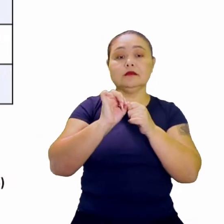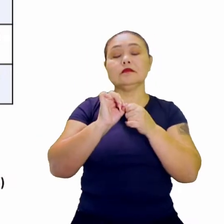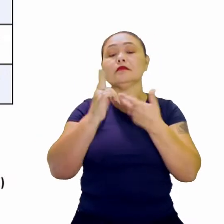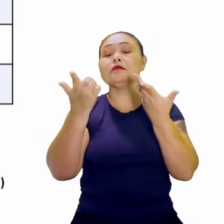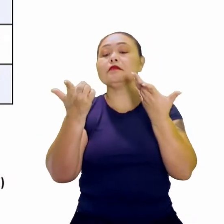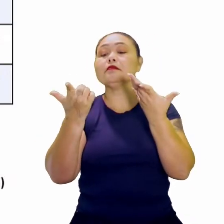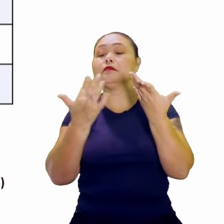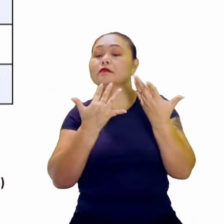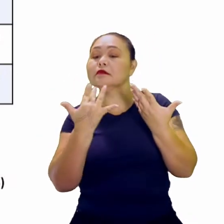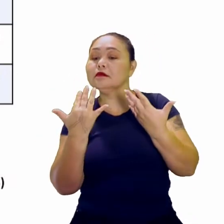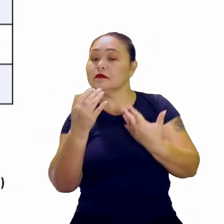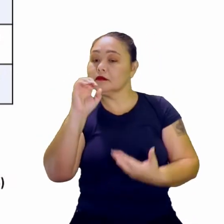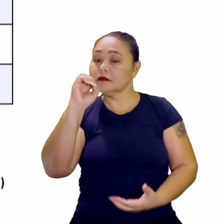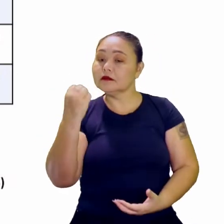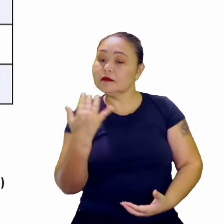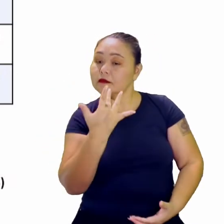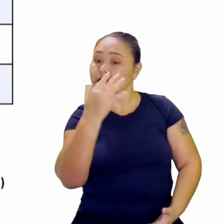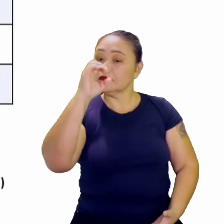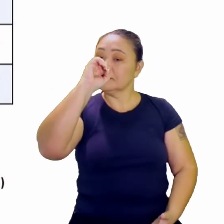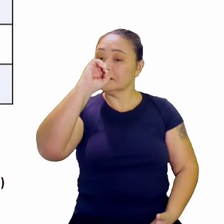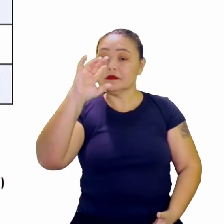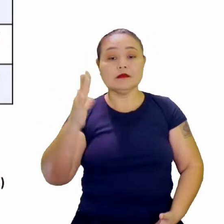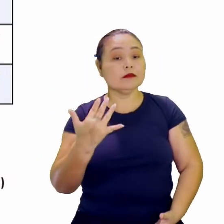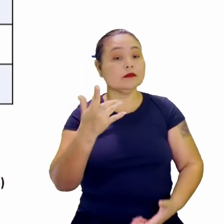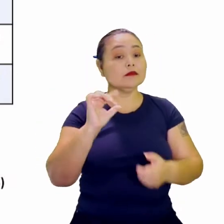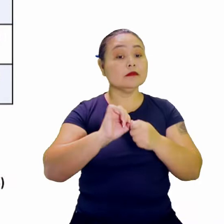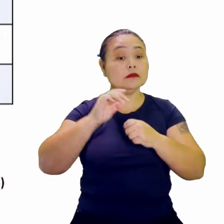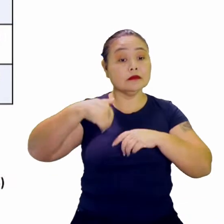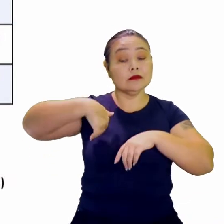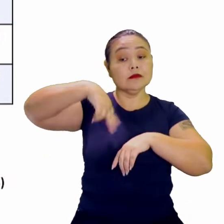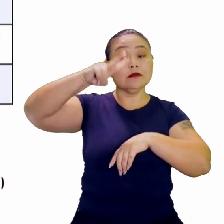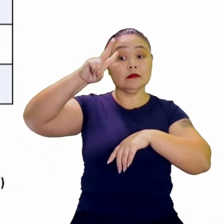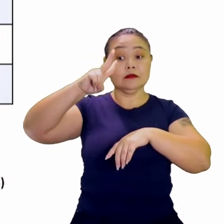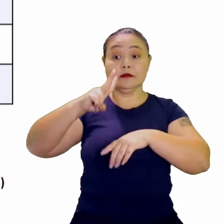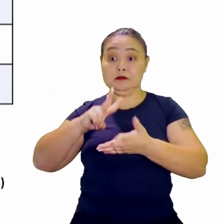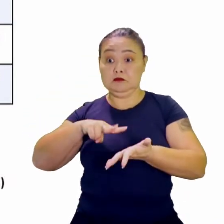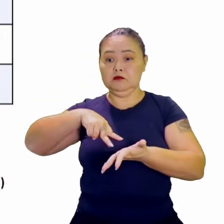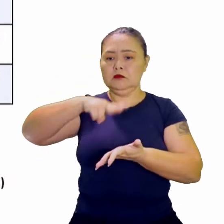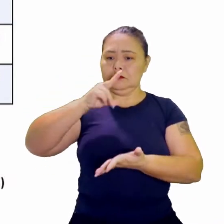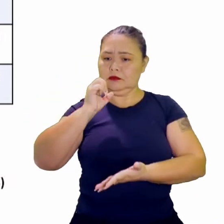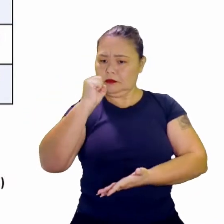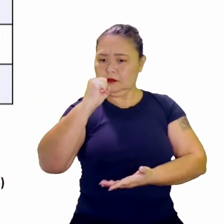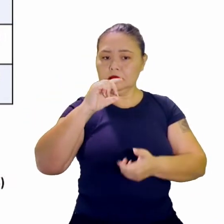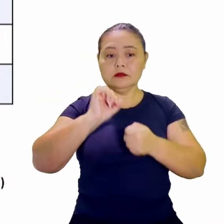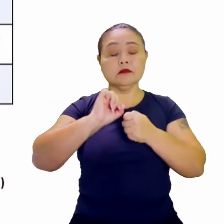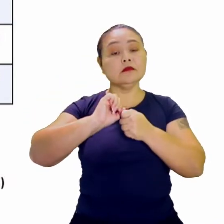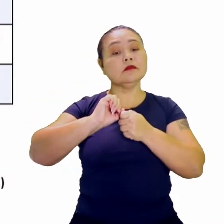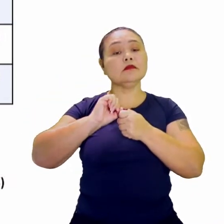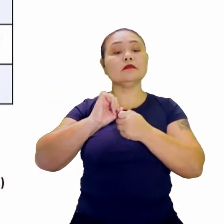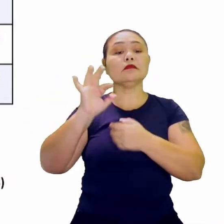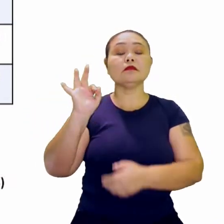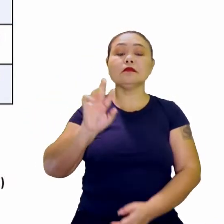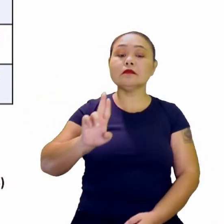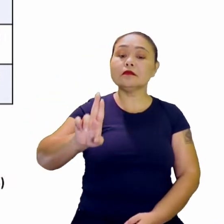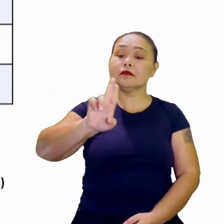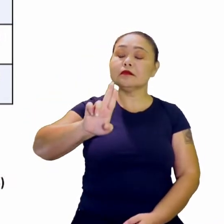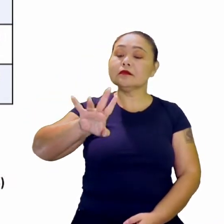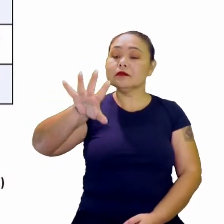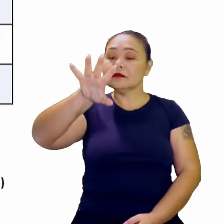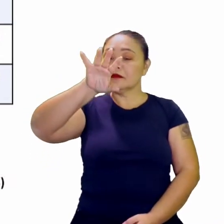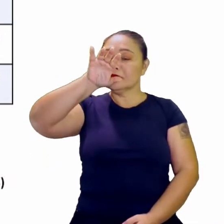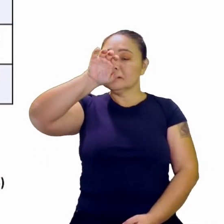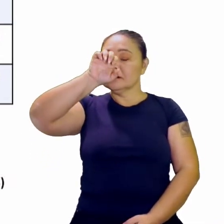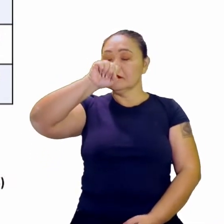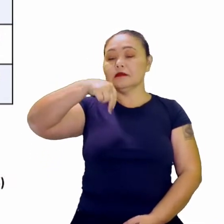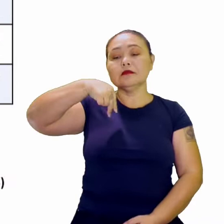Oxidativa, alta resistência, utiliza o metabolismo aeróbio. Opa, professora, maratona é